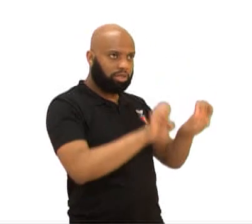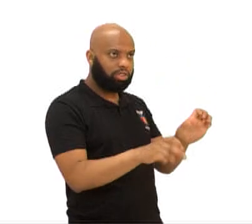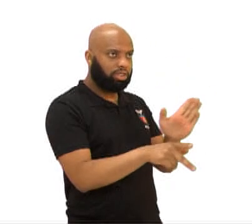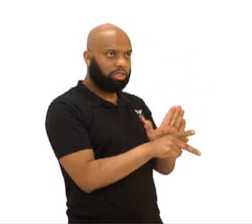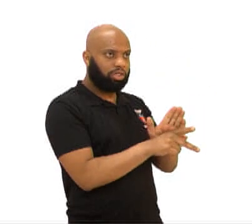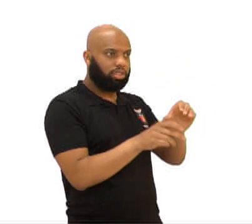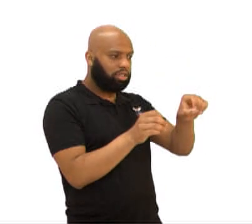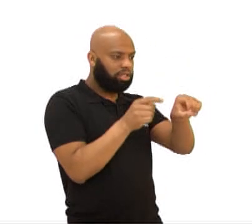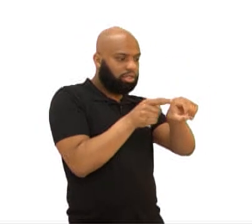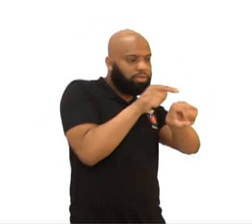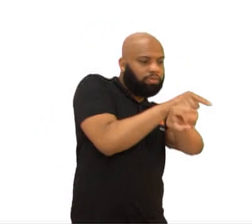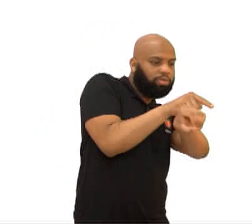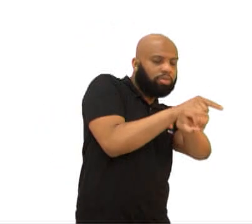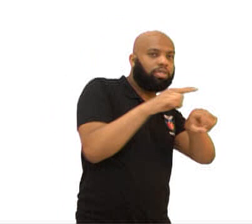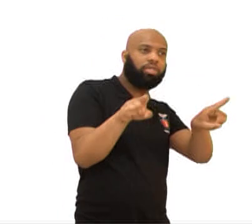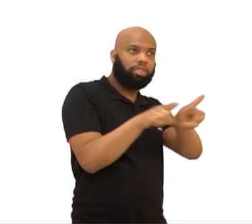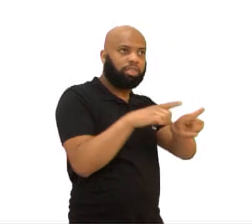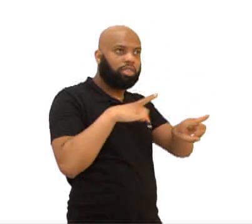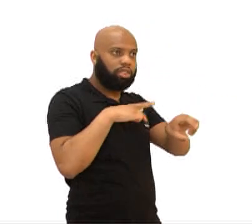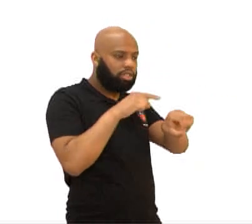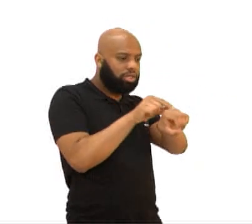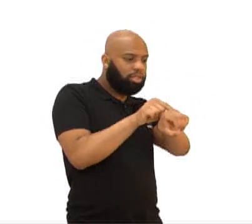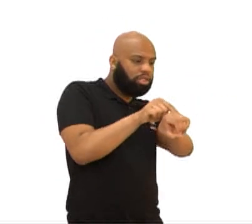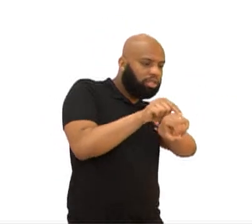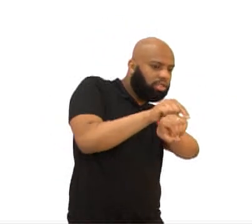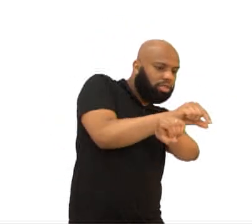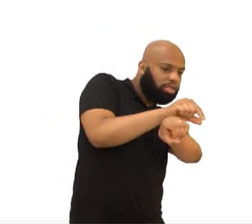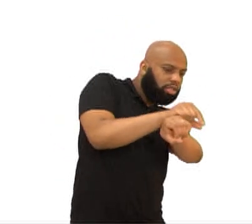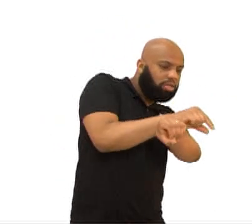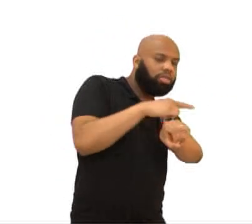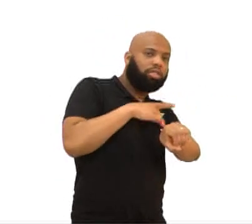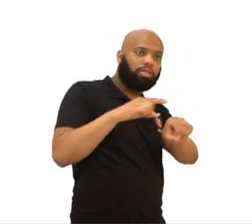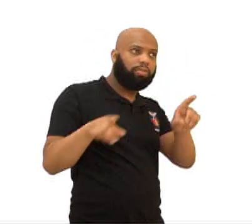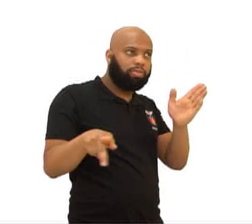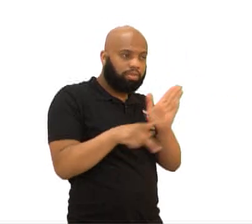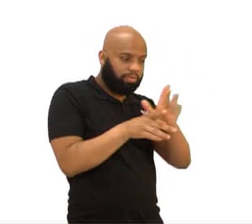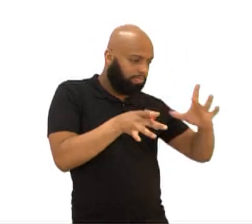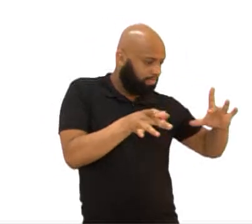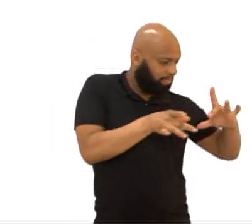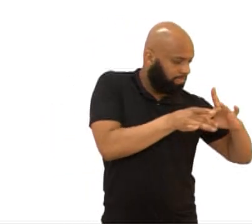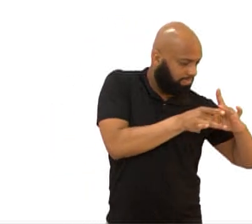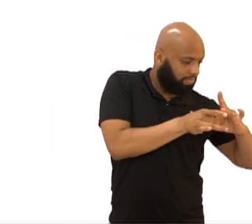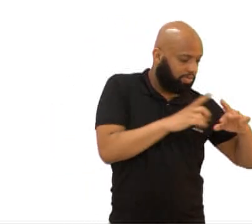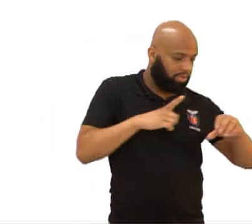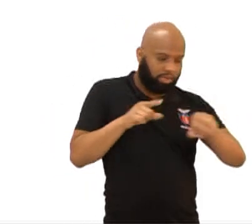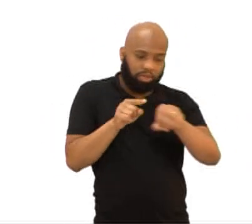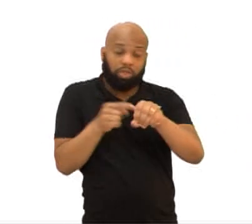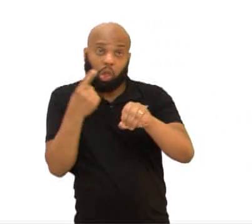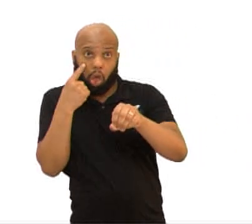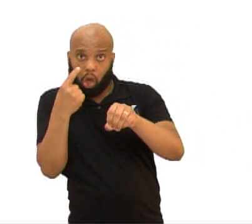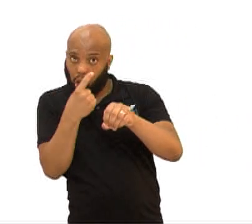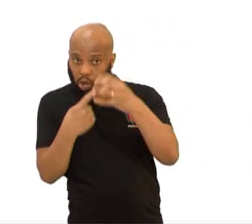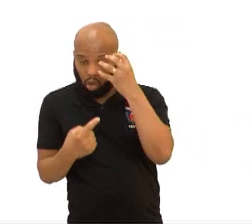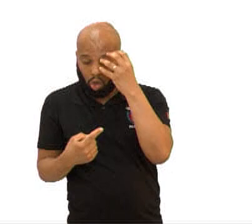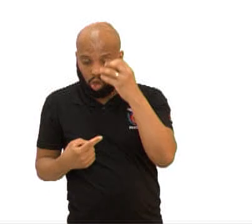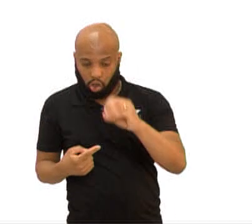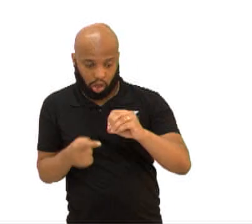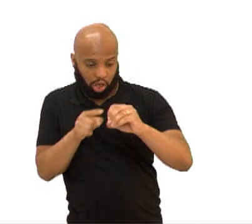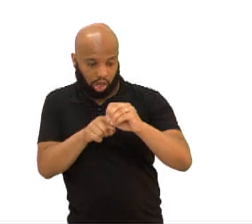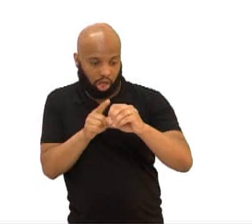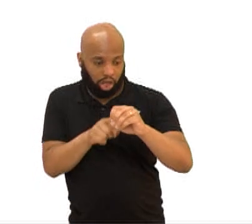olho, onde você vai ter essa ramificação, onde essa ramificação faz a conexão então entre o olho e o cérebro humano,